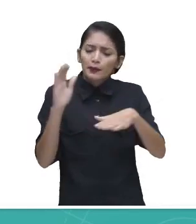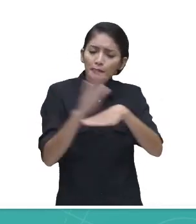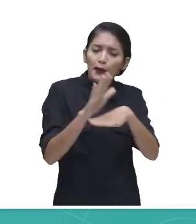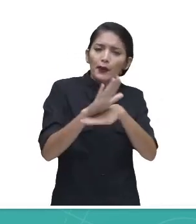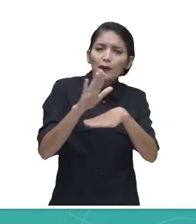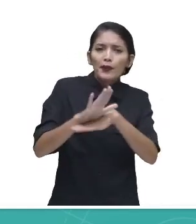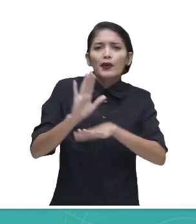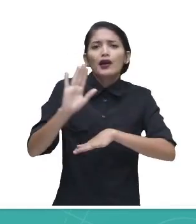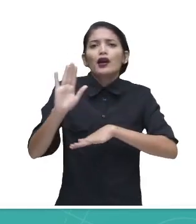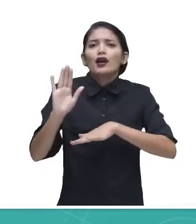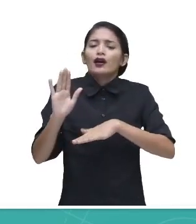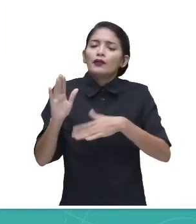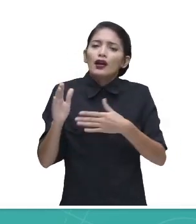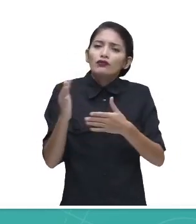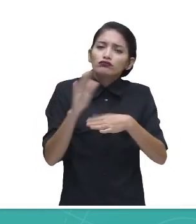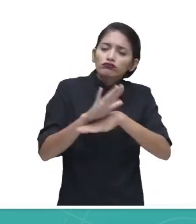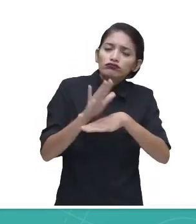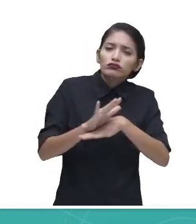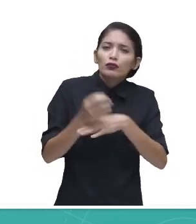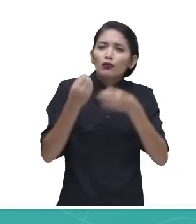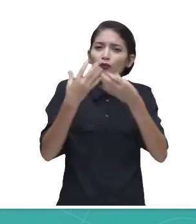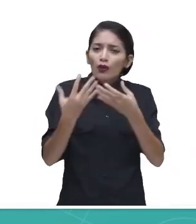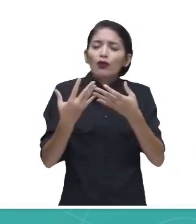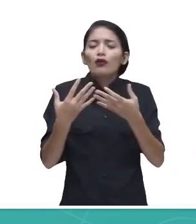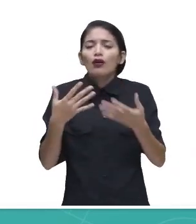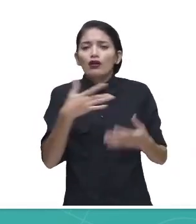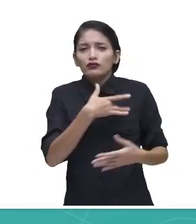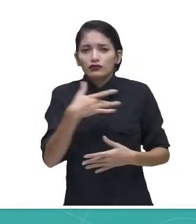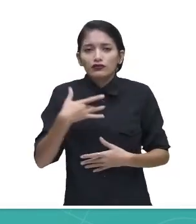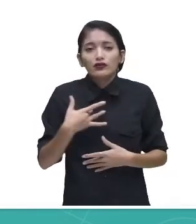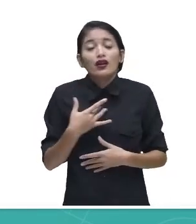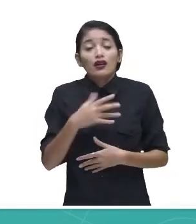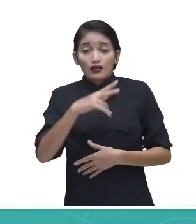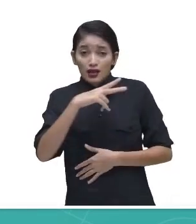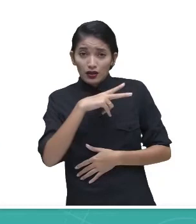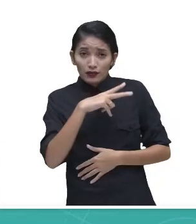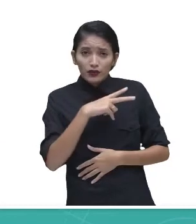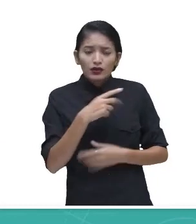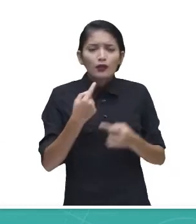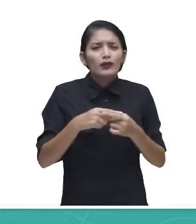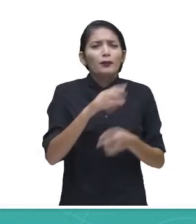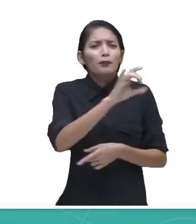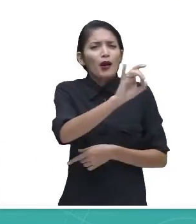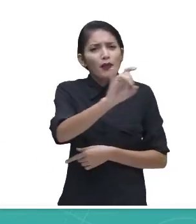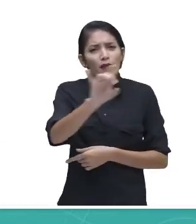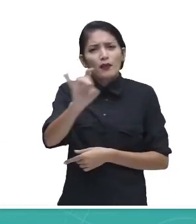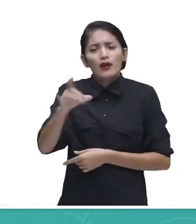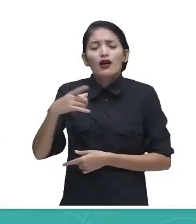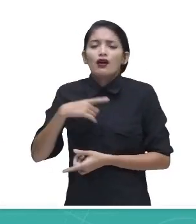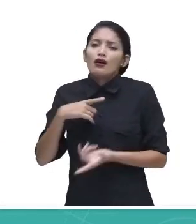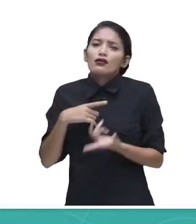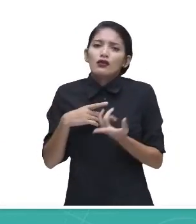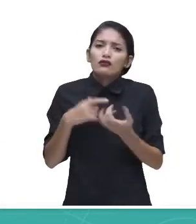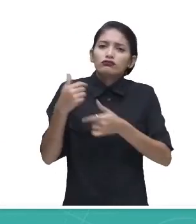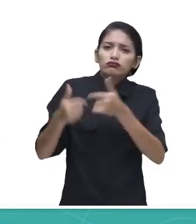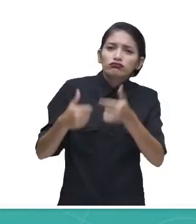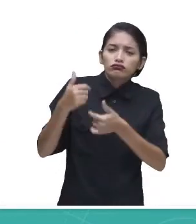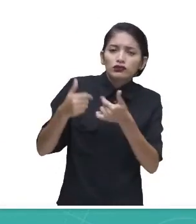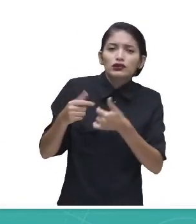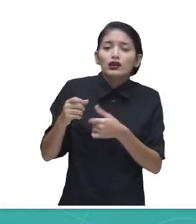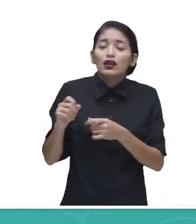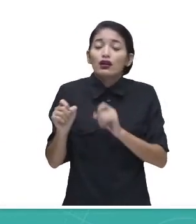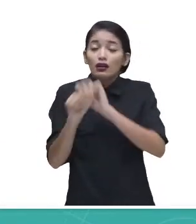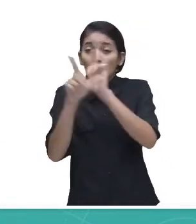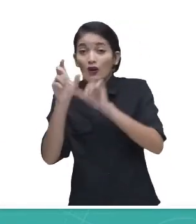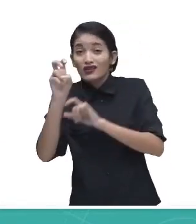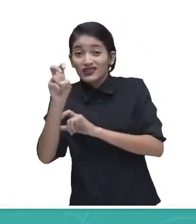no bom funcionamento do seu corpo? Essa resposta é bem individual, porque cada um tem uma rotina de trabalho, tem gente que acorda às 5